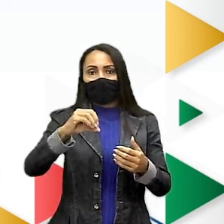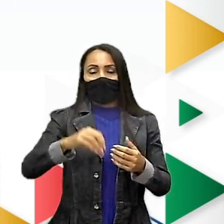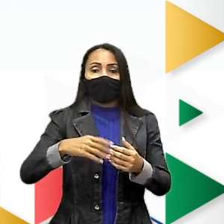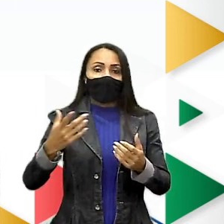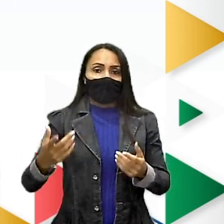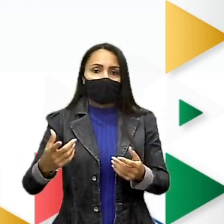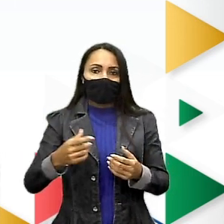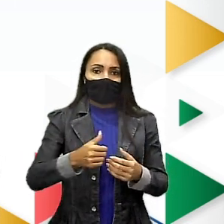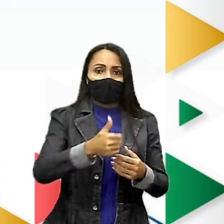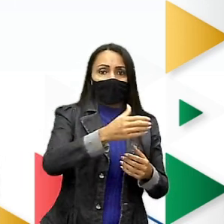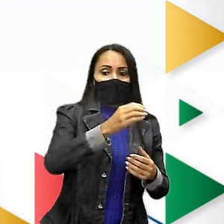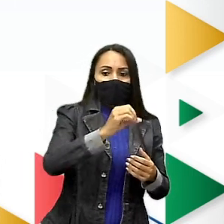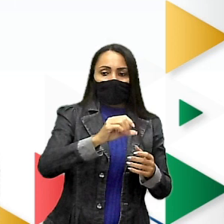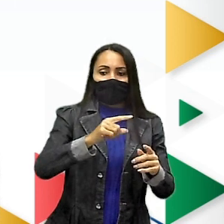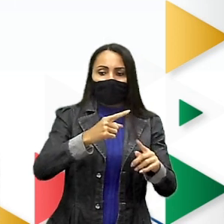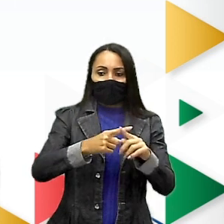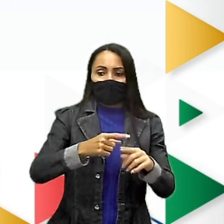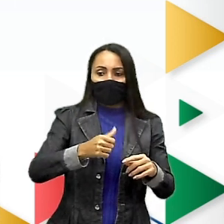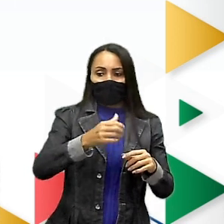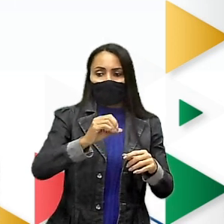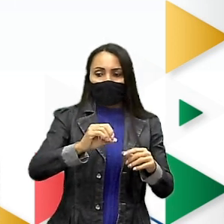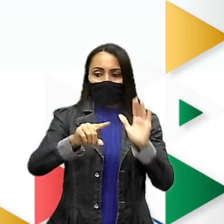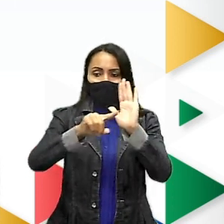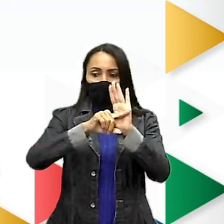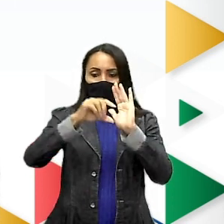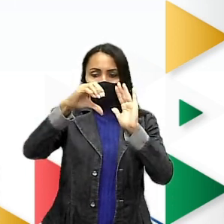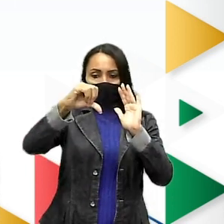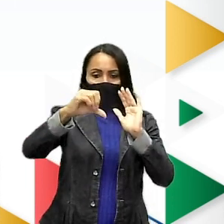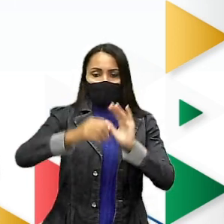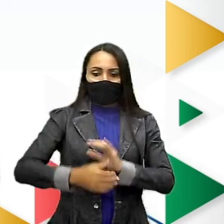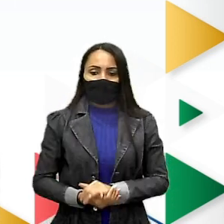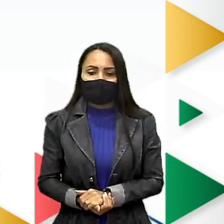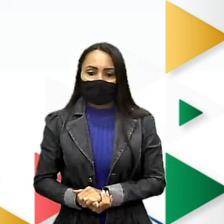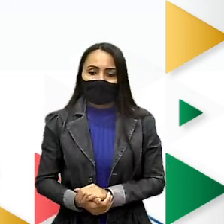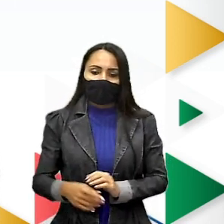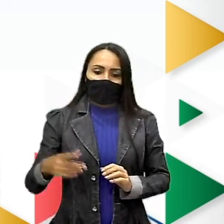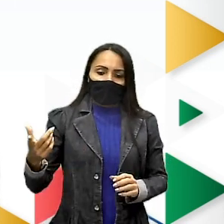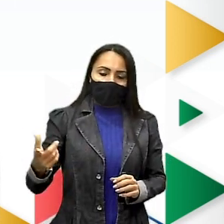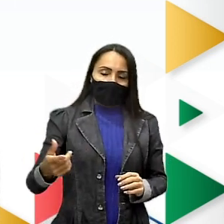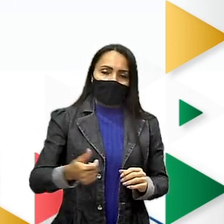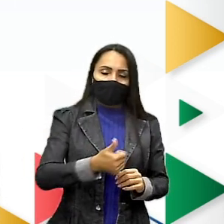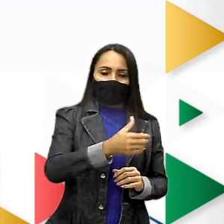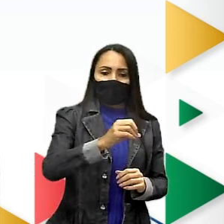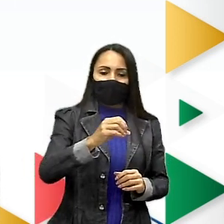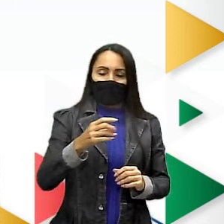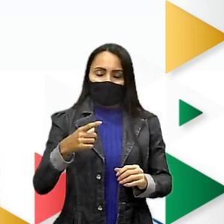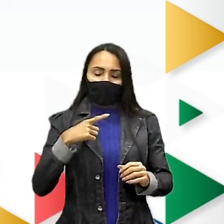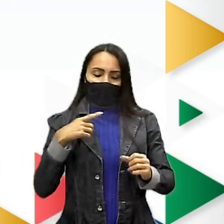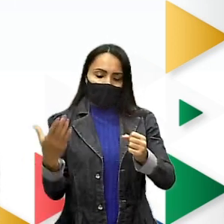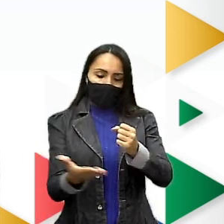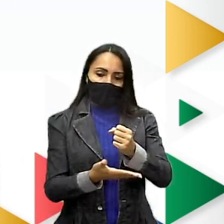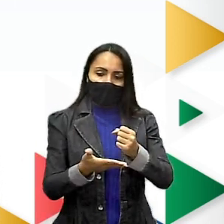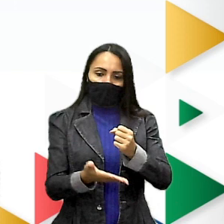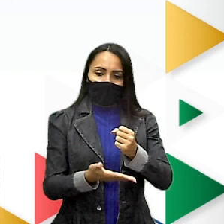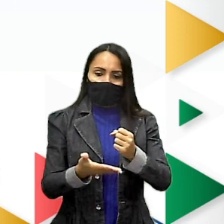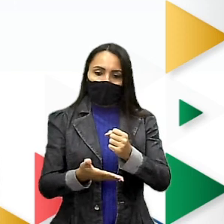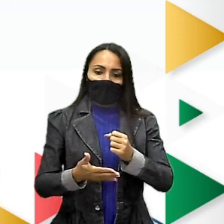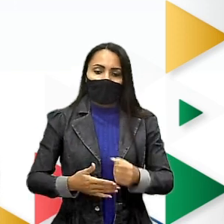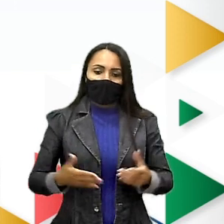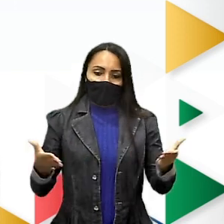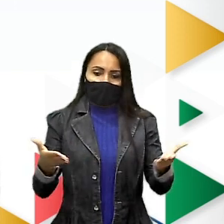100 vezes 10 a menos 9, eu vou pegar 100, colocar na base, agora a gente vai trabalhar especificamente